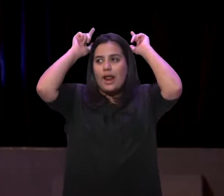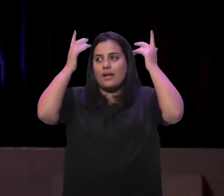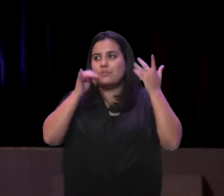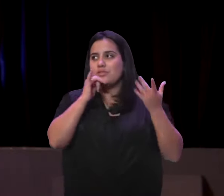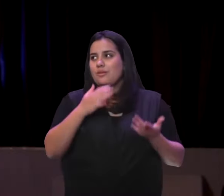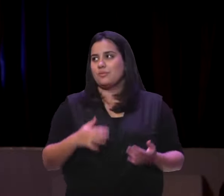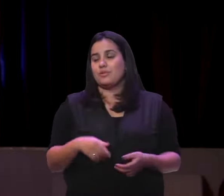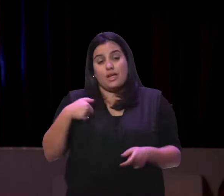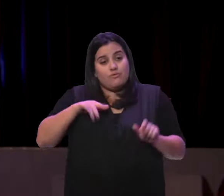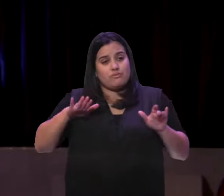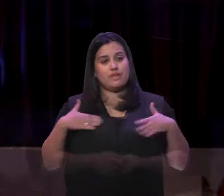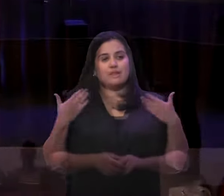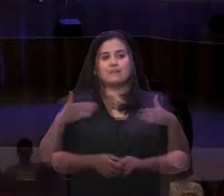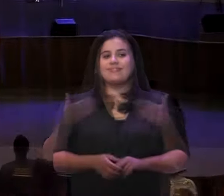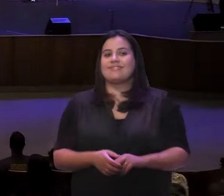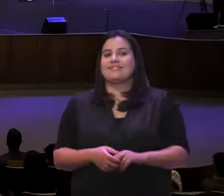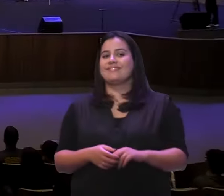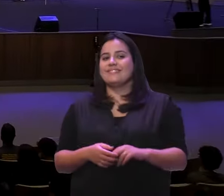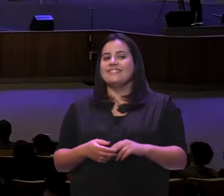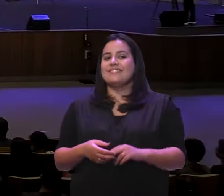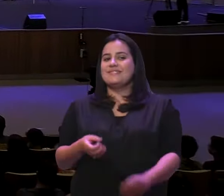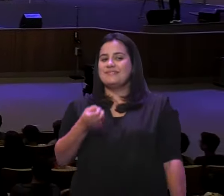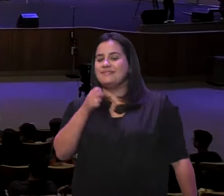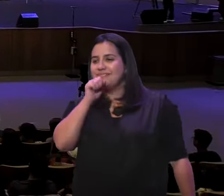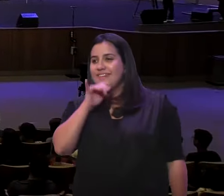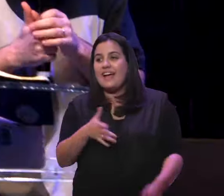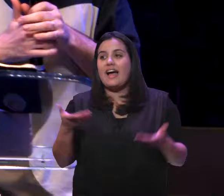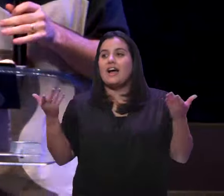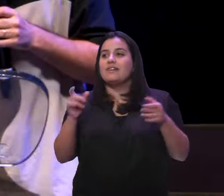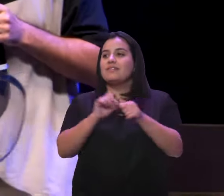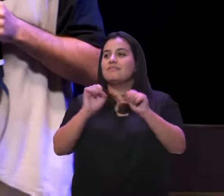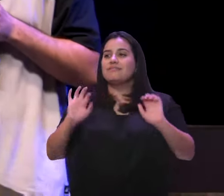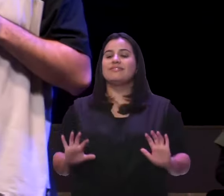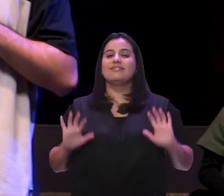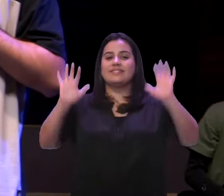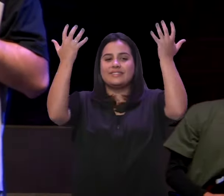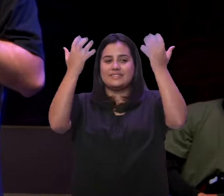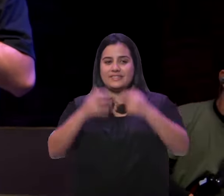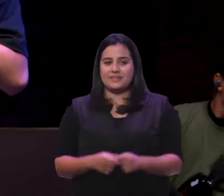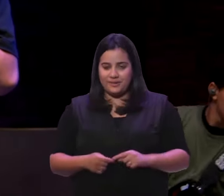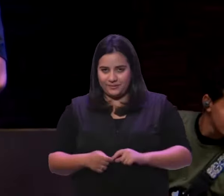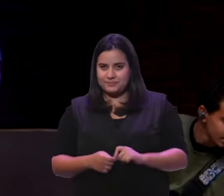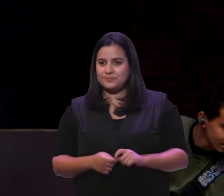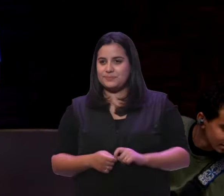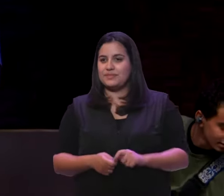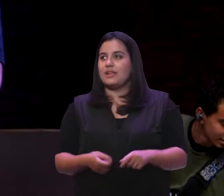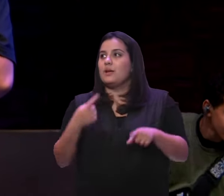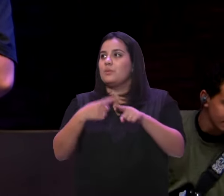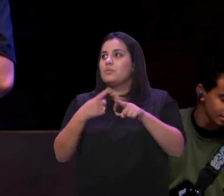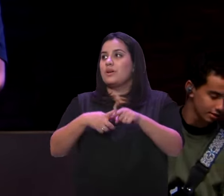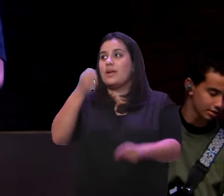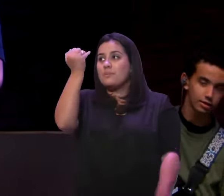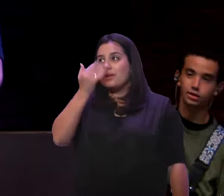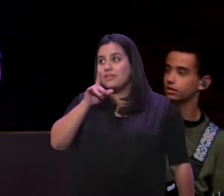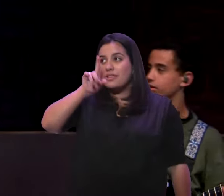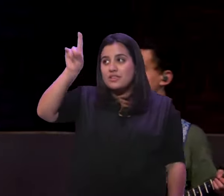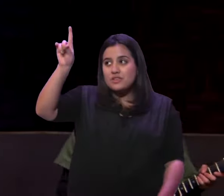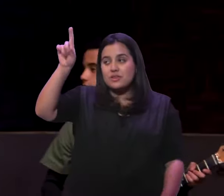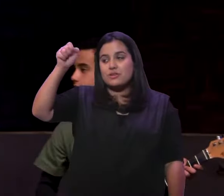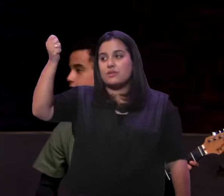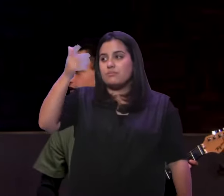Eu vou me alegrar. Nós vamos fazer o seguinte, nós vamos festejar, porque a presença de Deus está